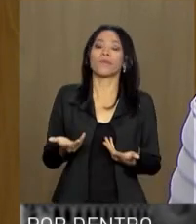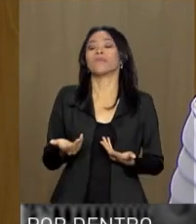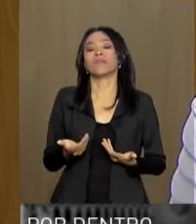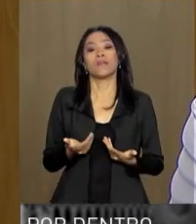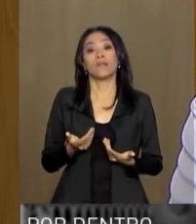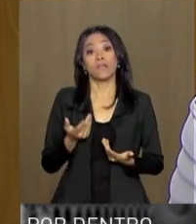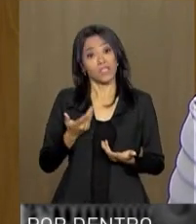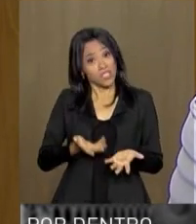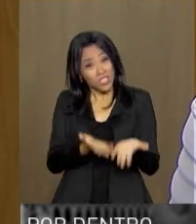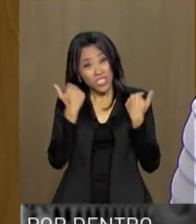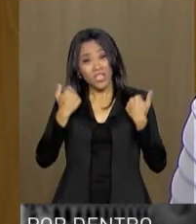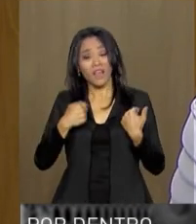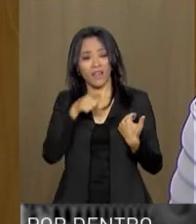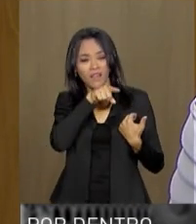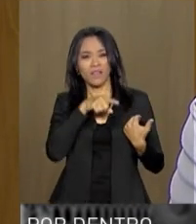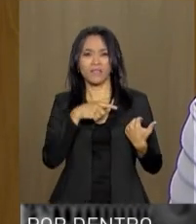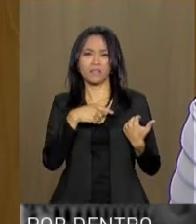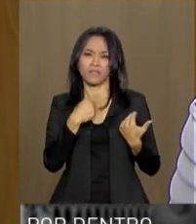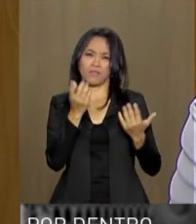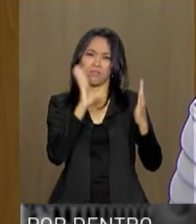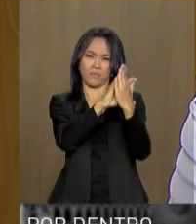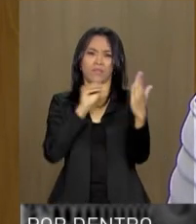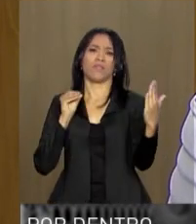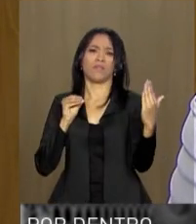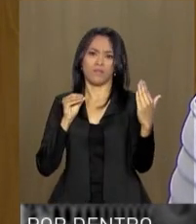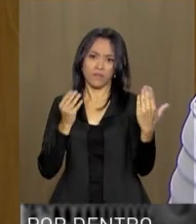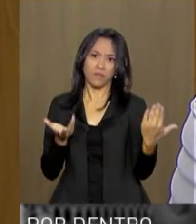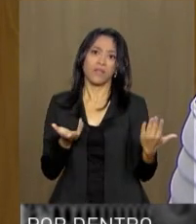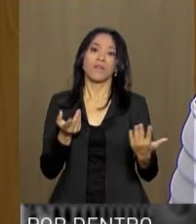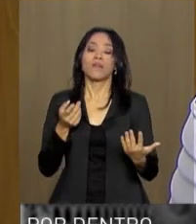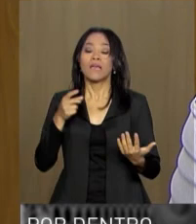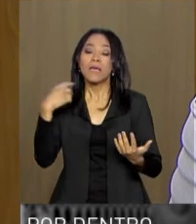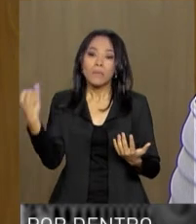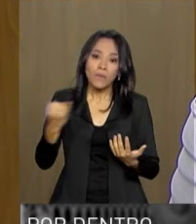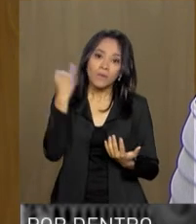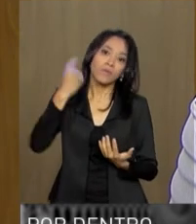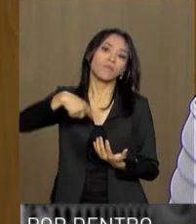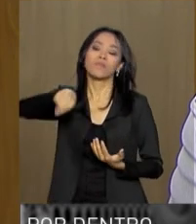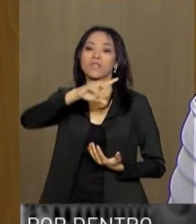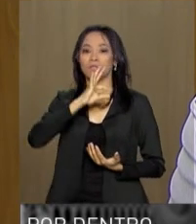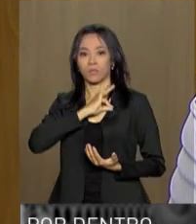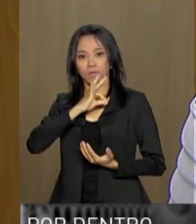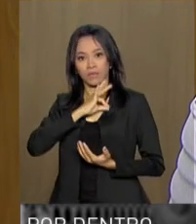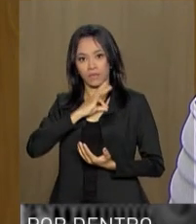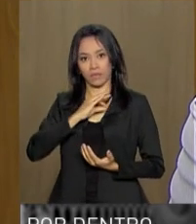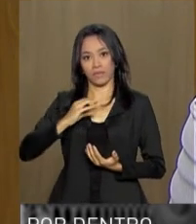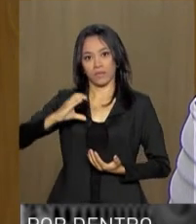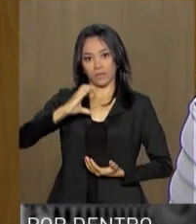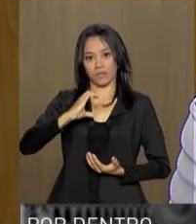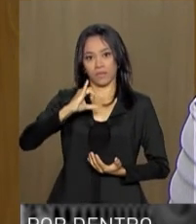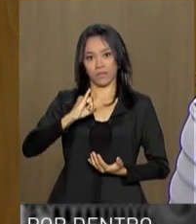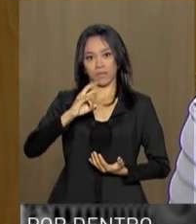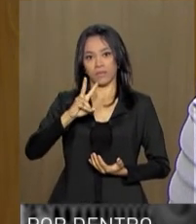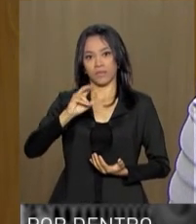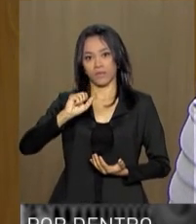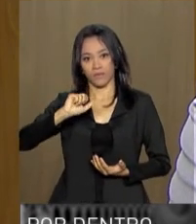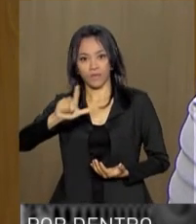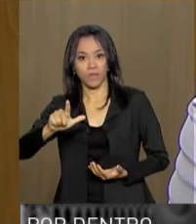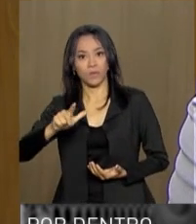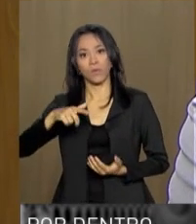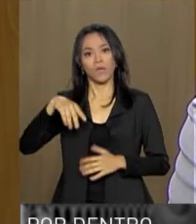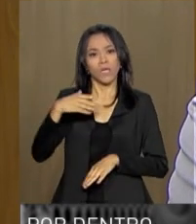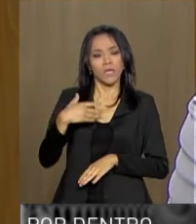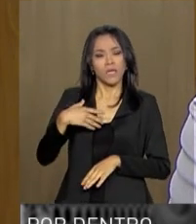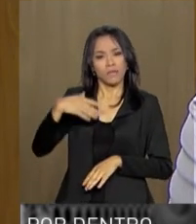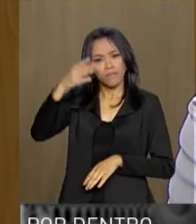desmistificar é essa questão para nós é muito importante que os agentes segurança pública a polícia civil tem esses se especializa realmente